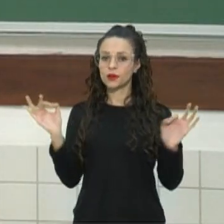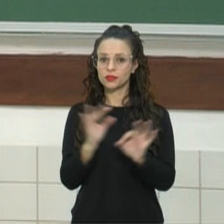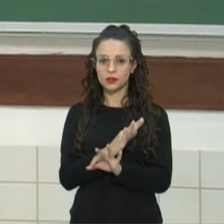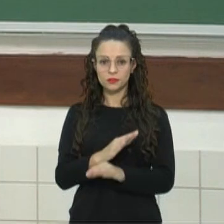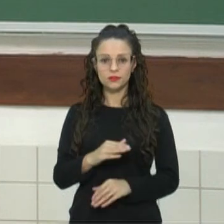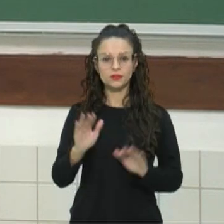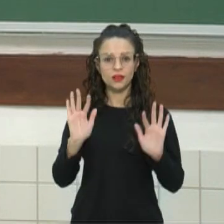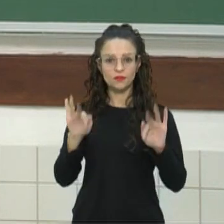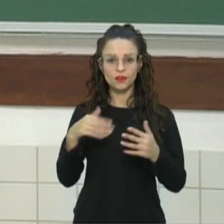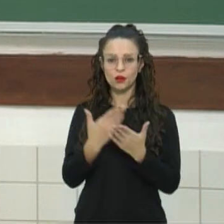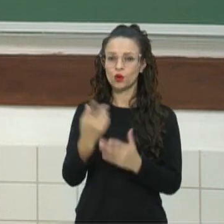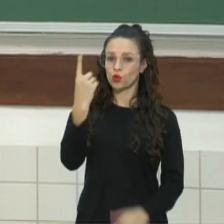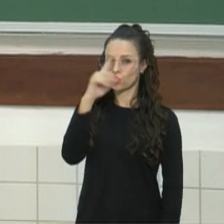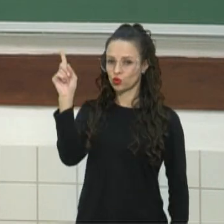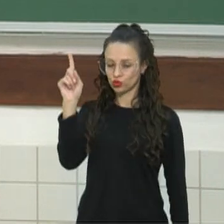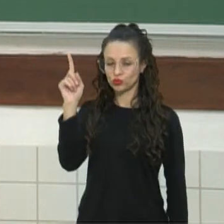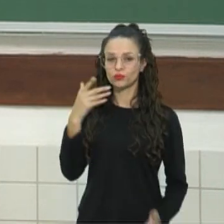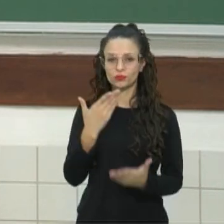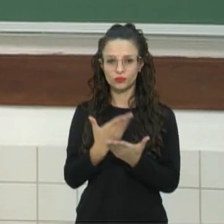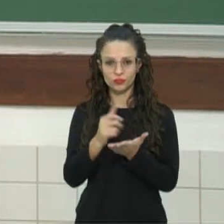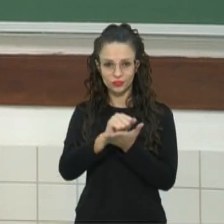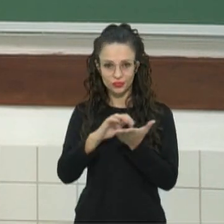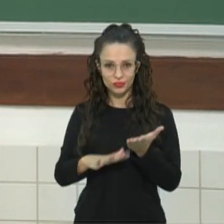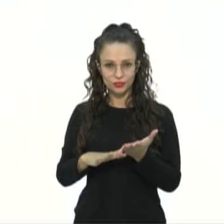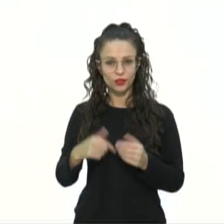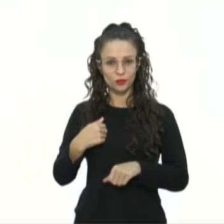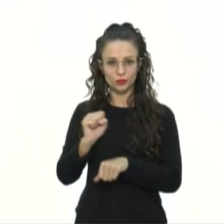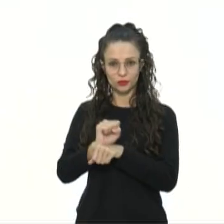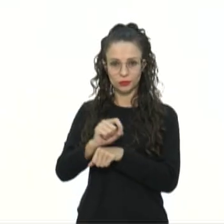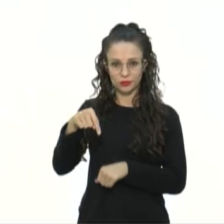prometo que é o último exercício. Faz aí, que eu estou esperando aqui.